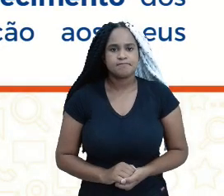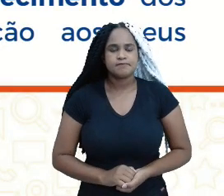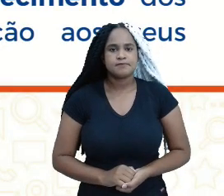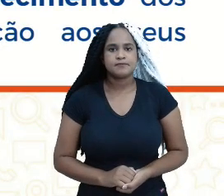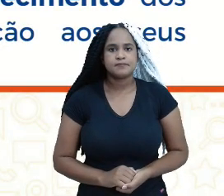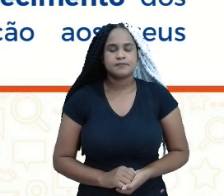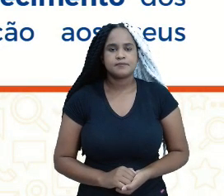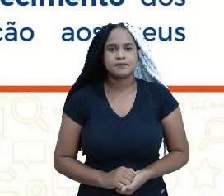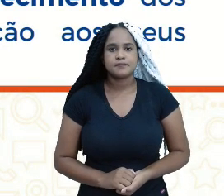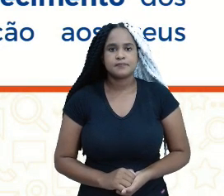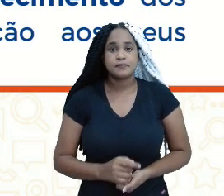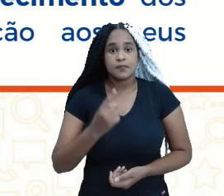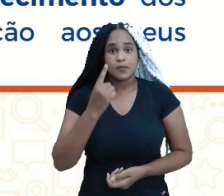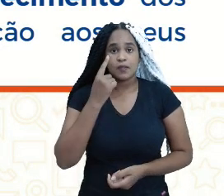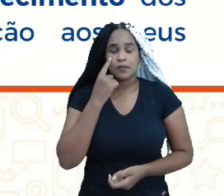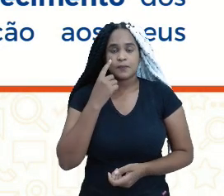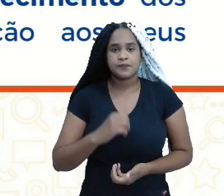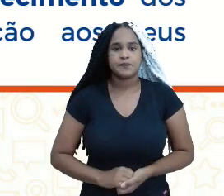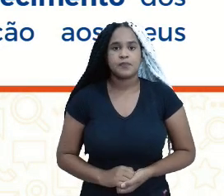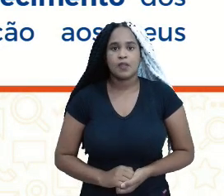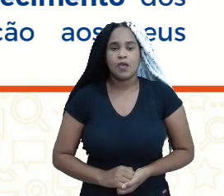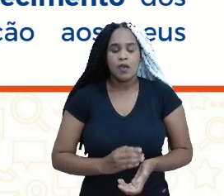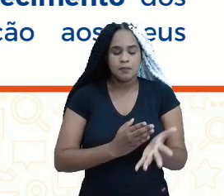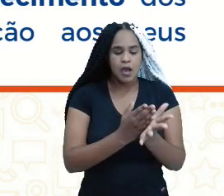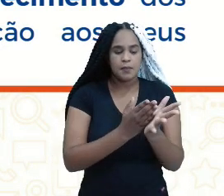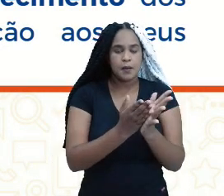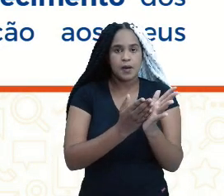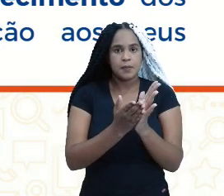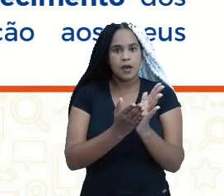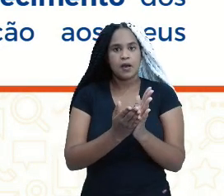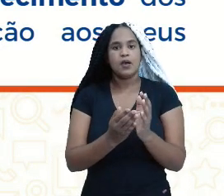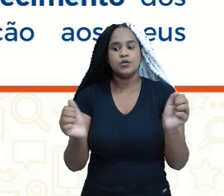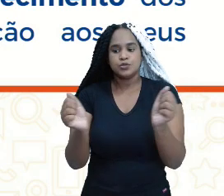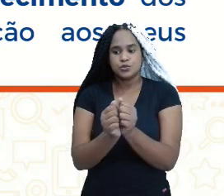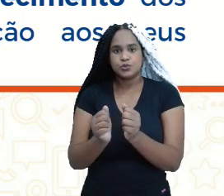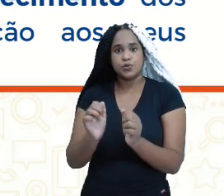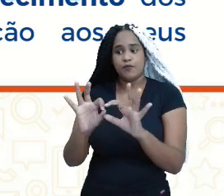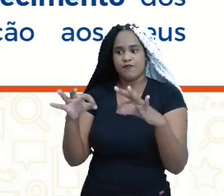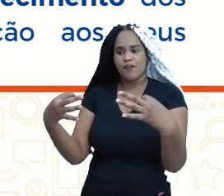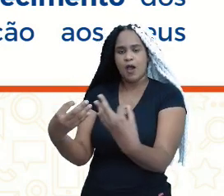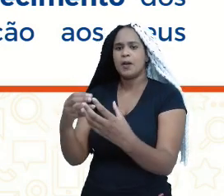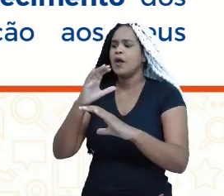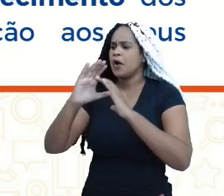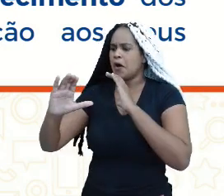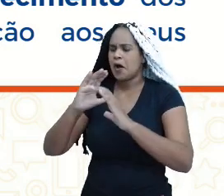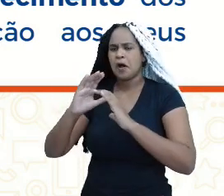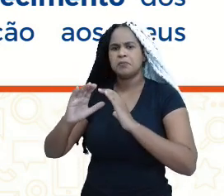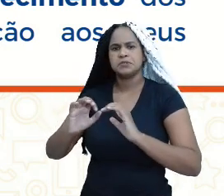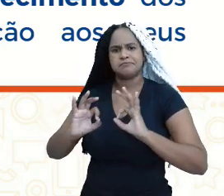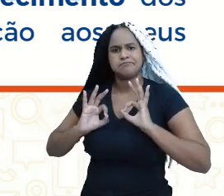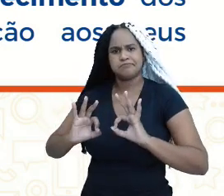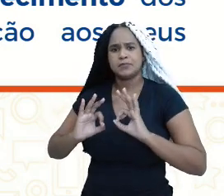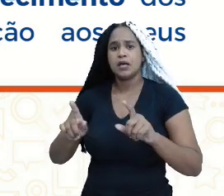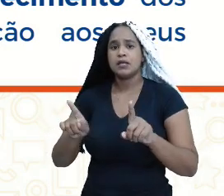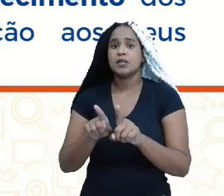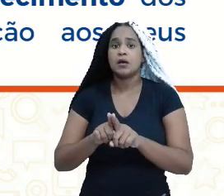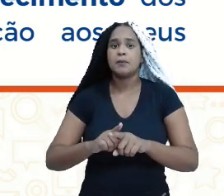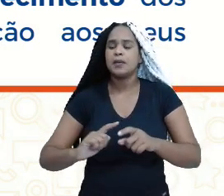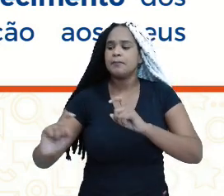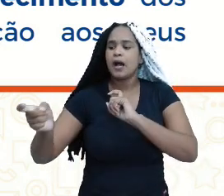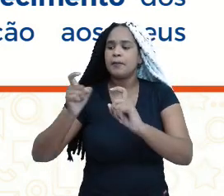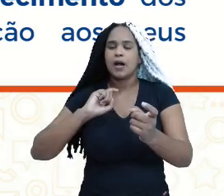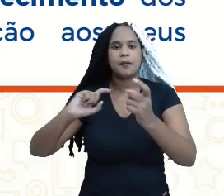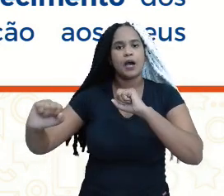possibilidades? Então, criar possibilidades de envolvimento com os pais, comunicação adequada, momentos de